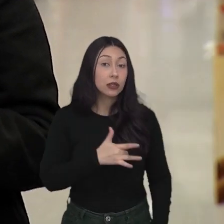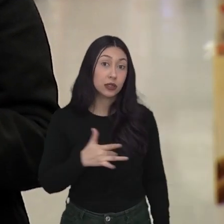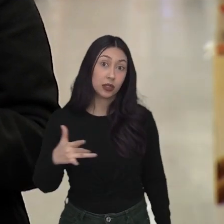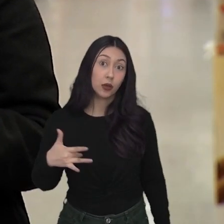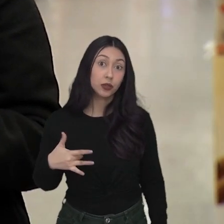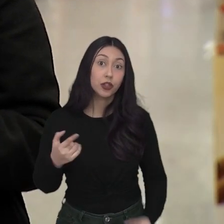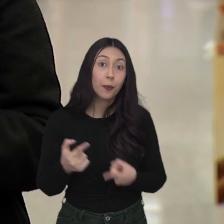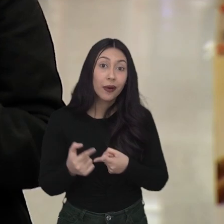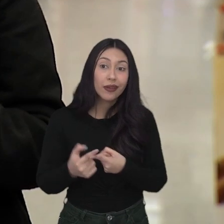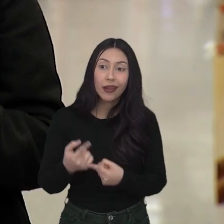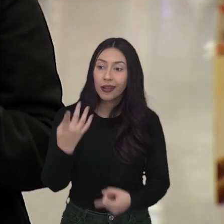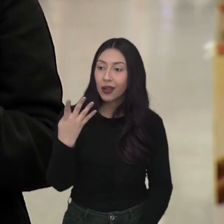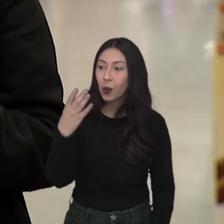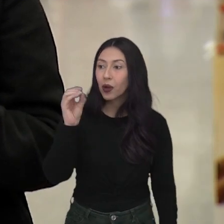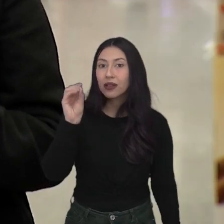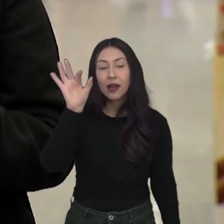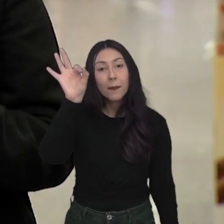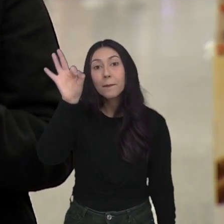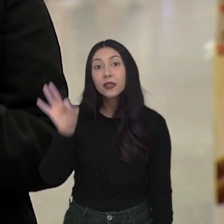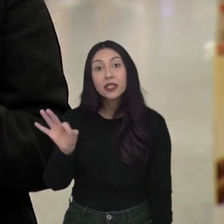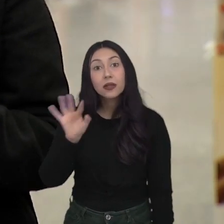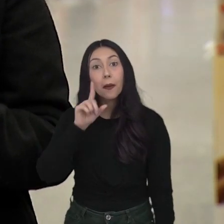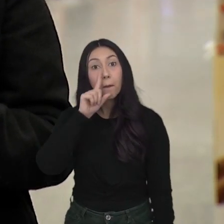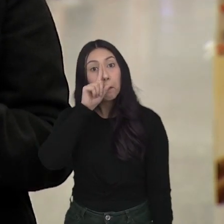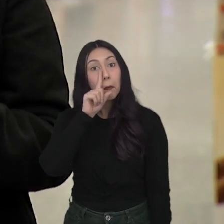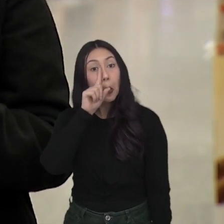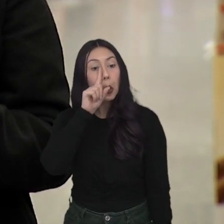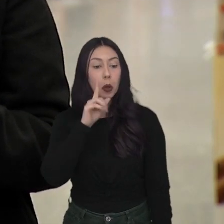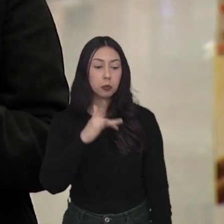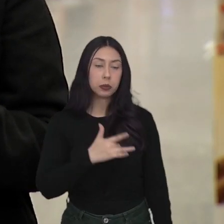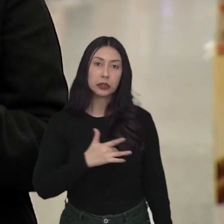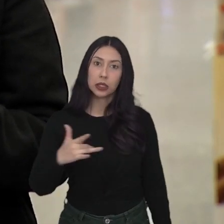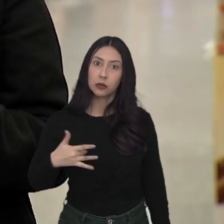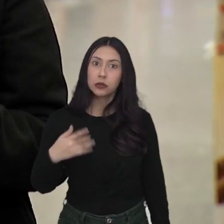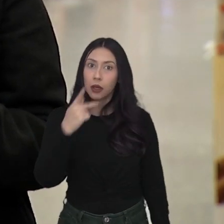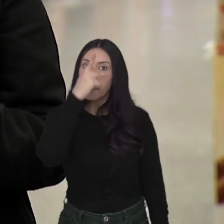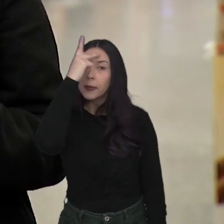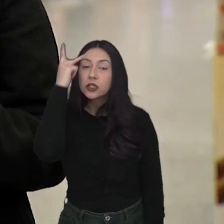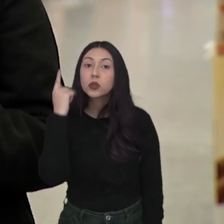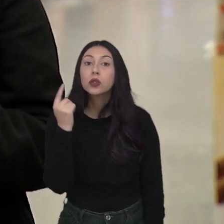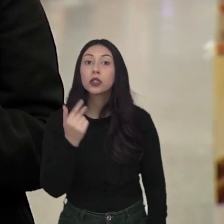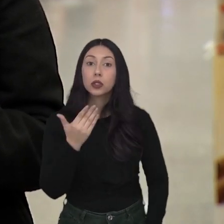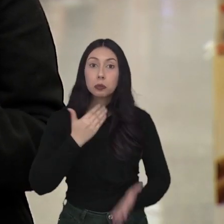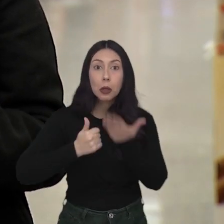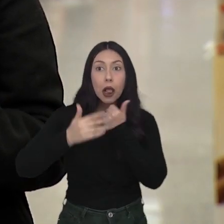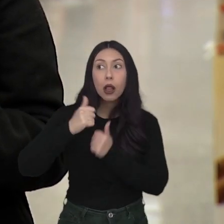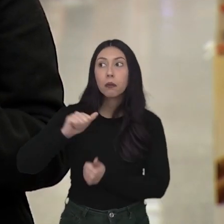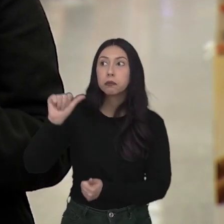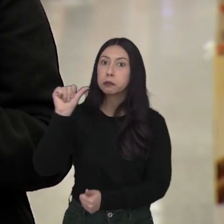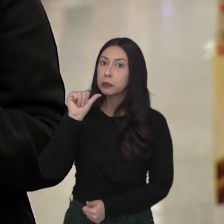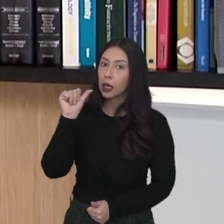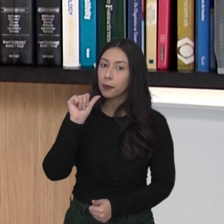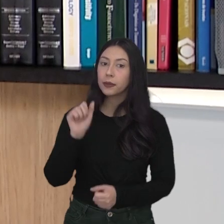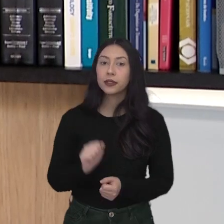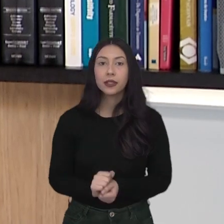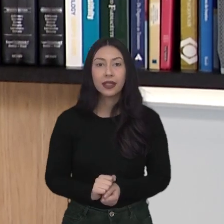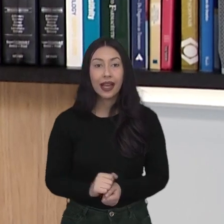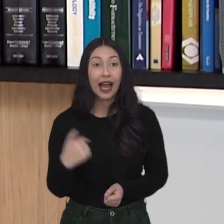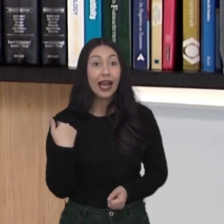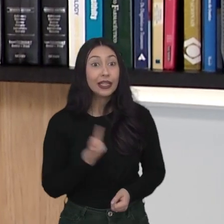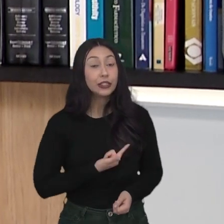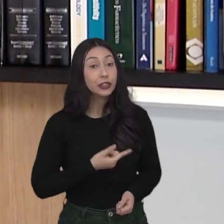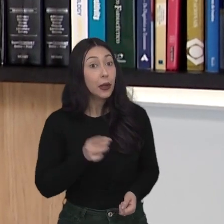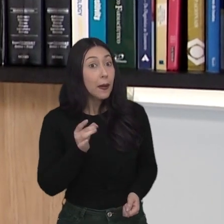problema de saúde pública. Em 40% dos casos, elas oferecem riscos à saúde de quem consome os produtos. O que a gente